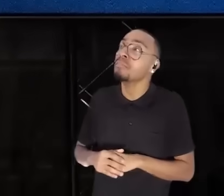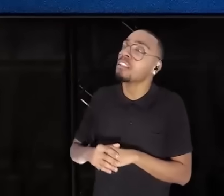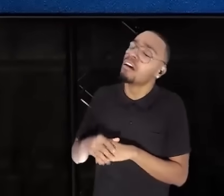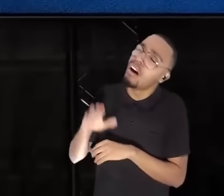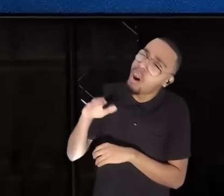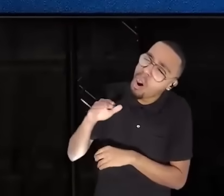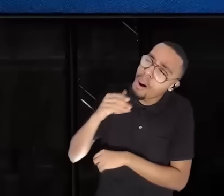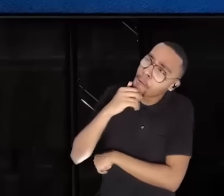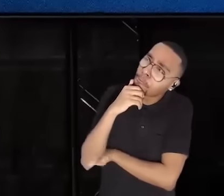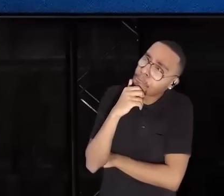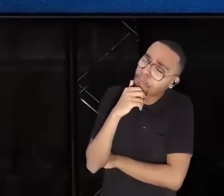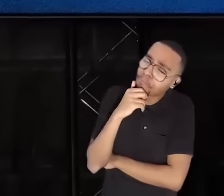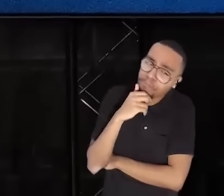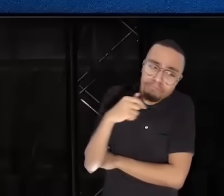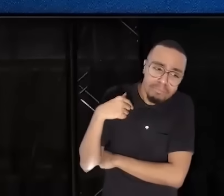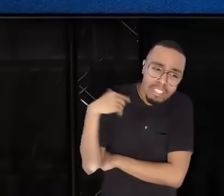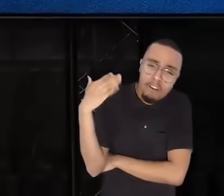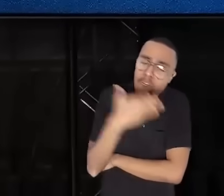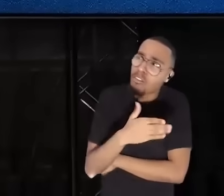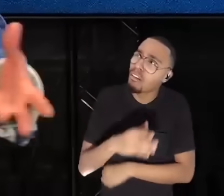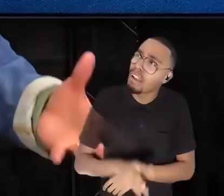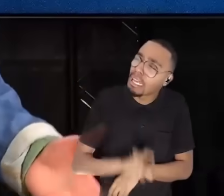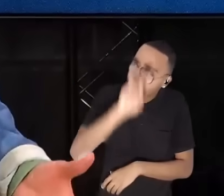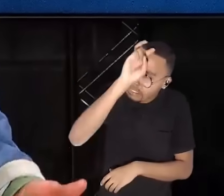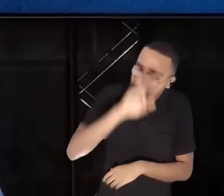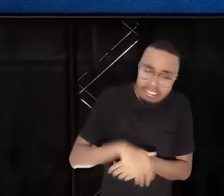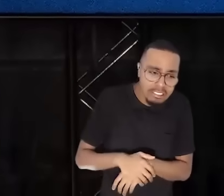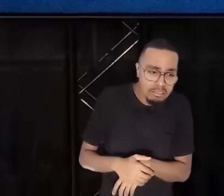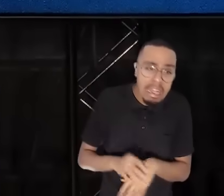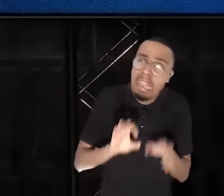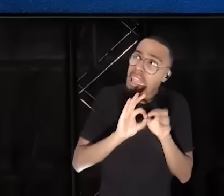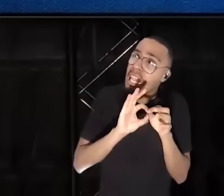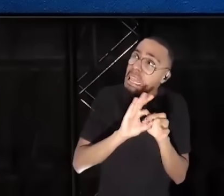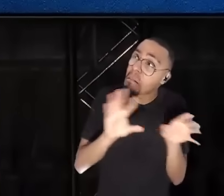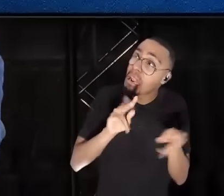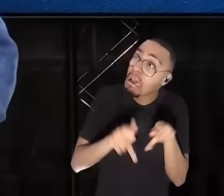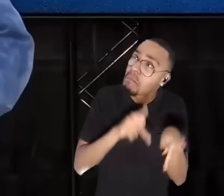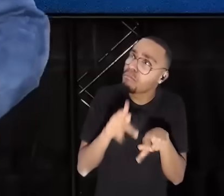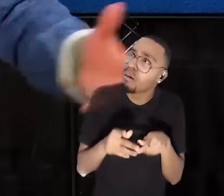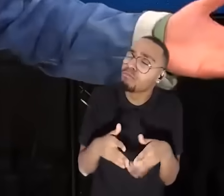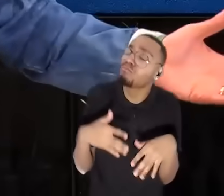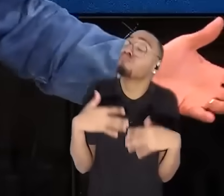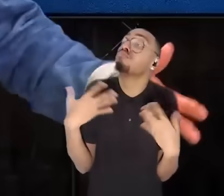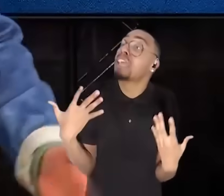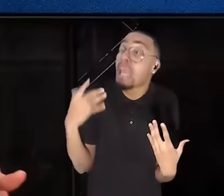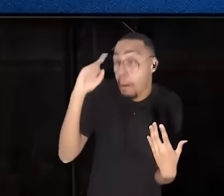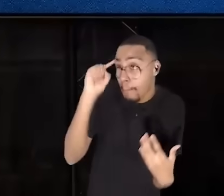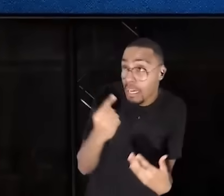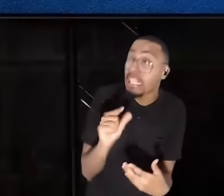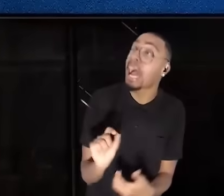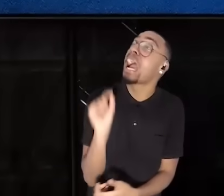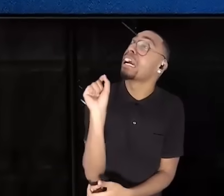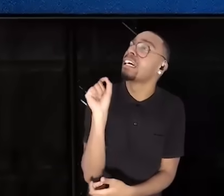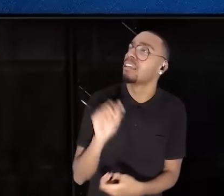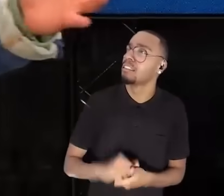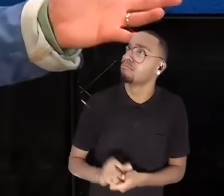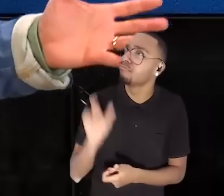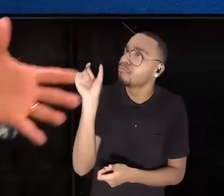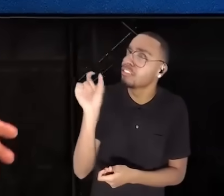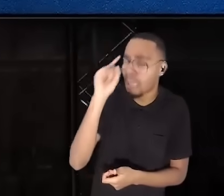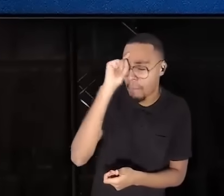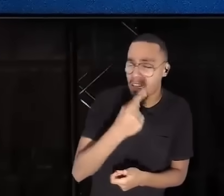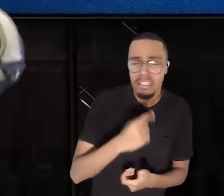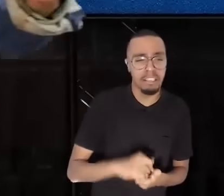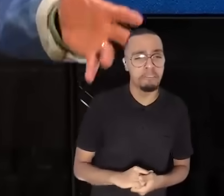falar para liberar o povo, eu vou dizer que quem está mandando? No Egito havia milhares de deuses. No Egito se adora